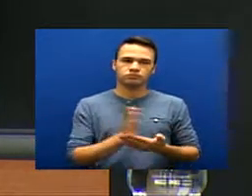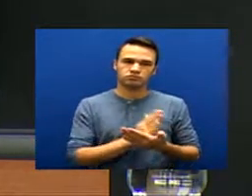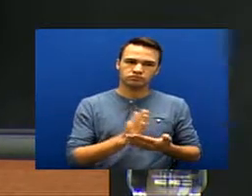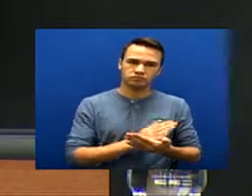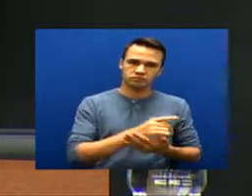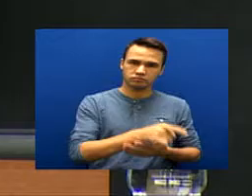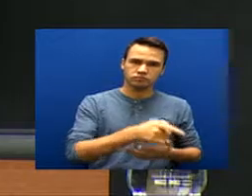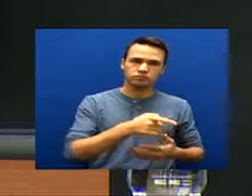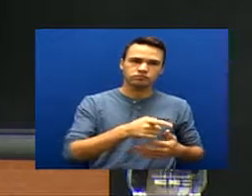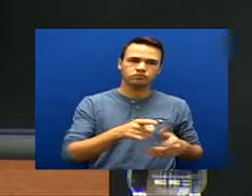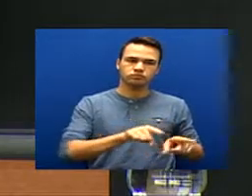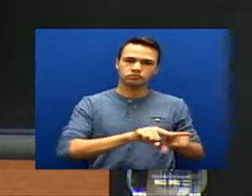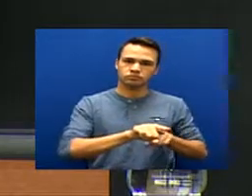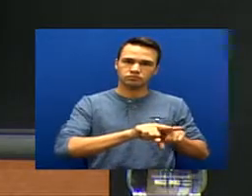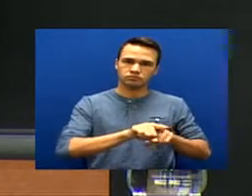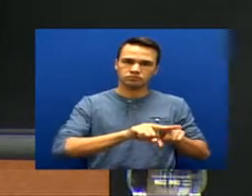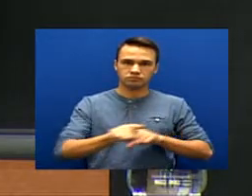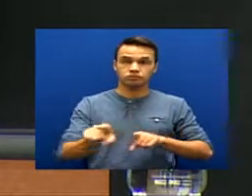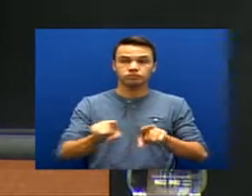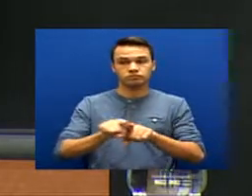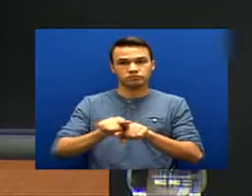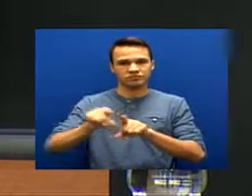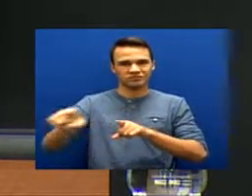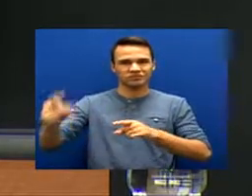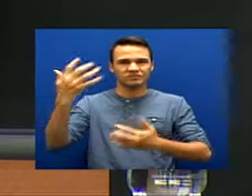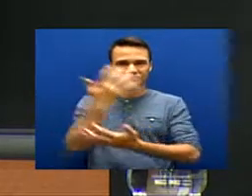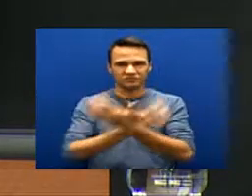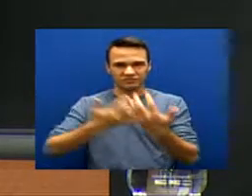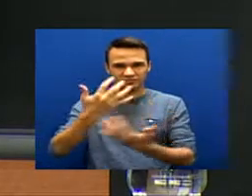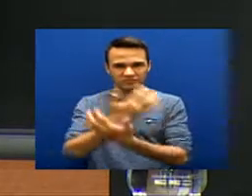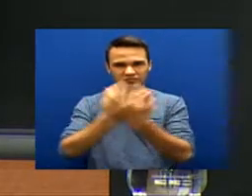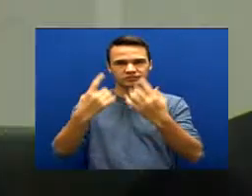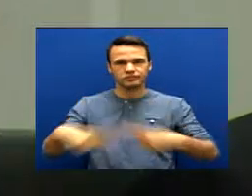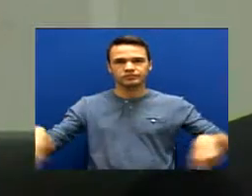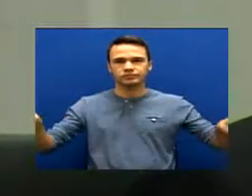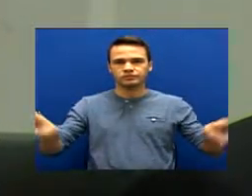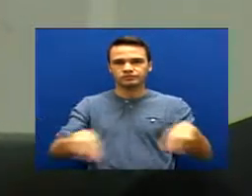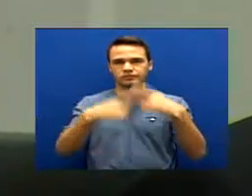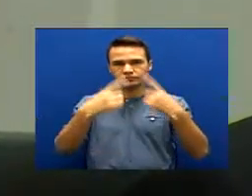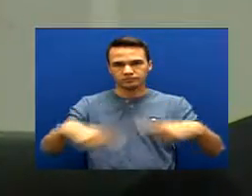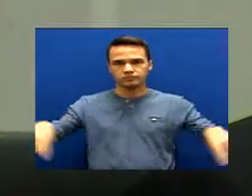ela mesmo sendo descendente direta aí